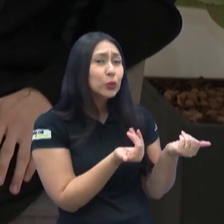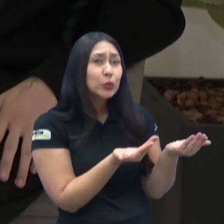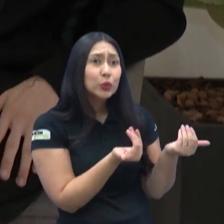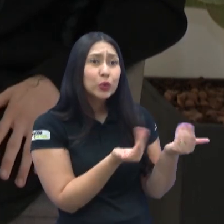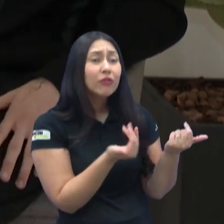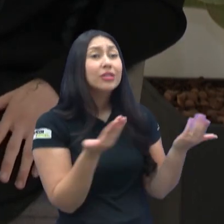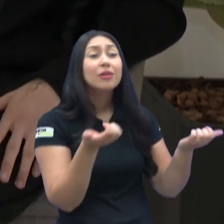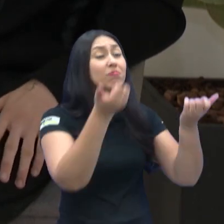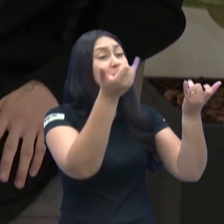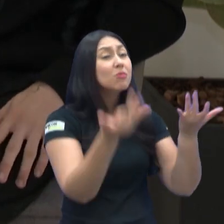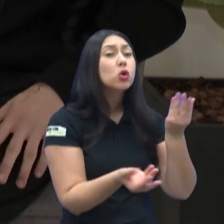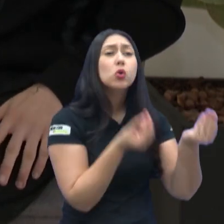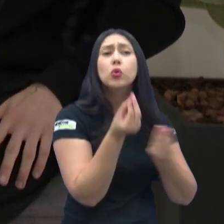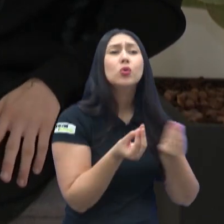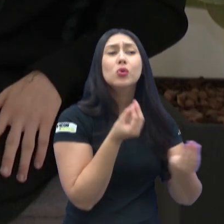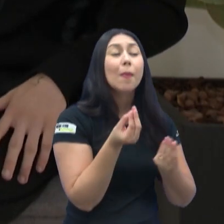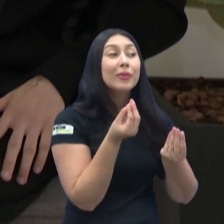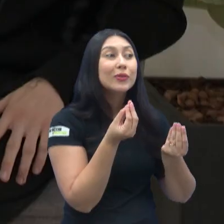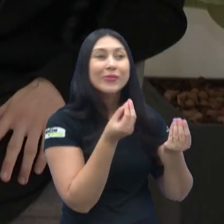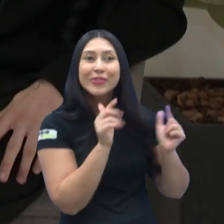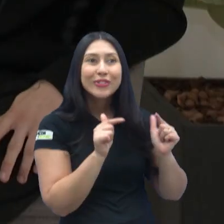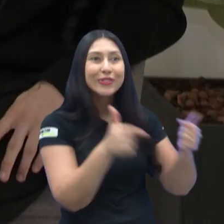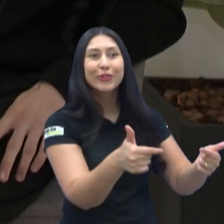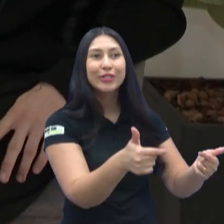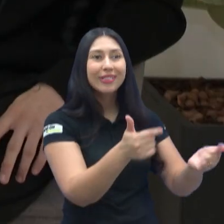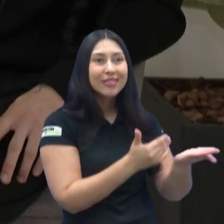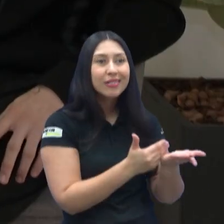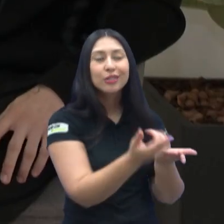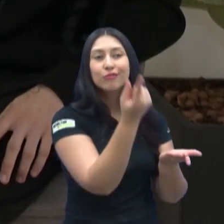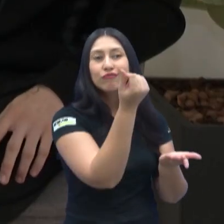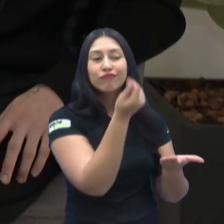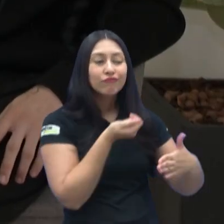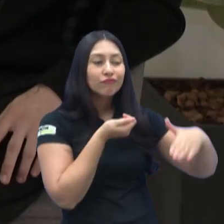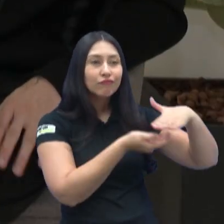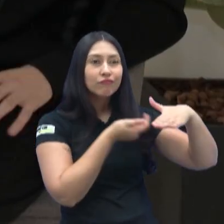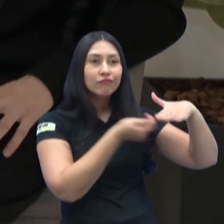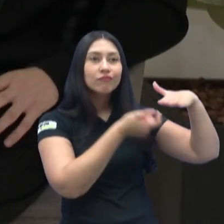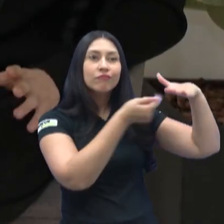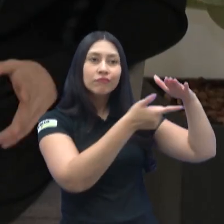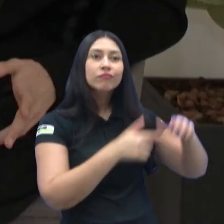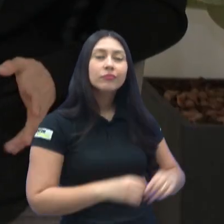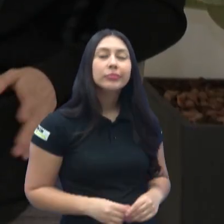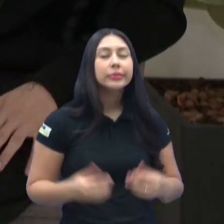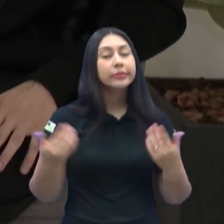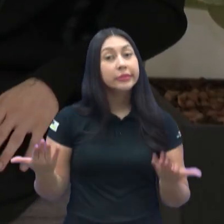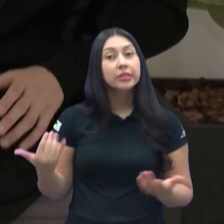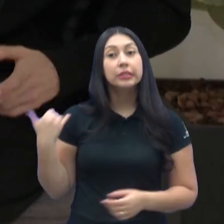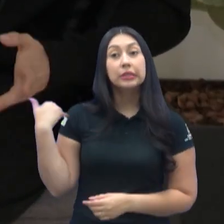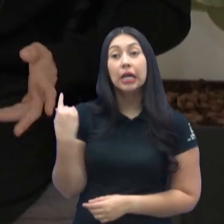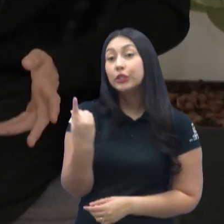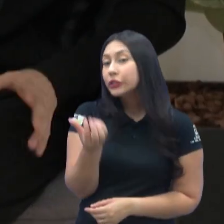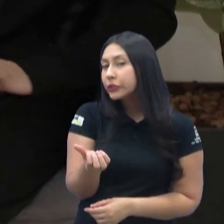Christian, me conta como que surgiu essa iniciativa de começar a investir realmente na sua previdência privada. Bom, na verdade eu tinha 16 anos na